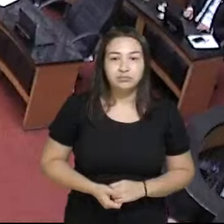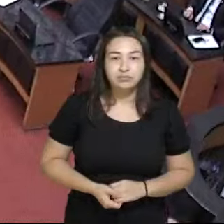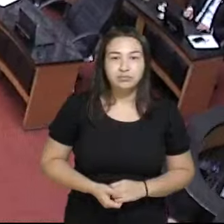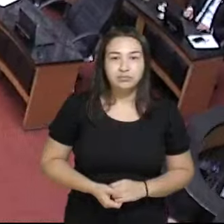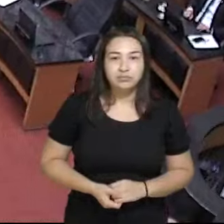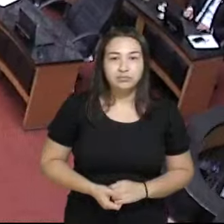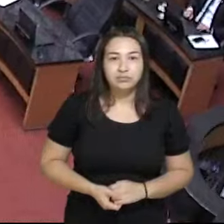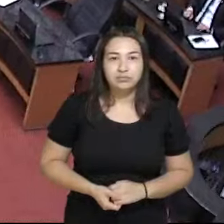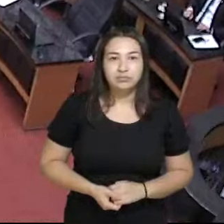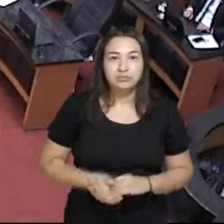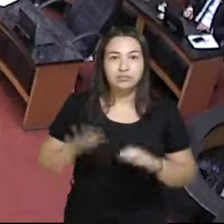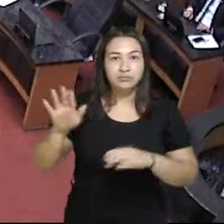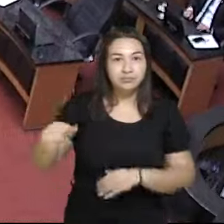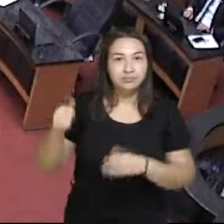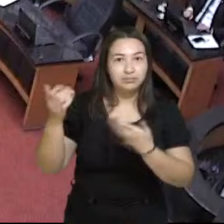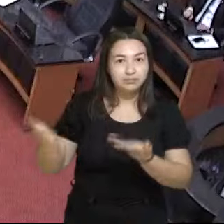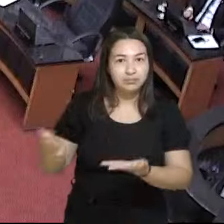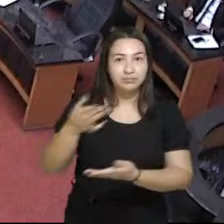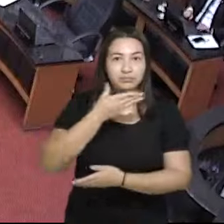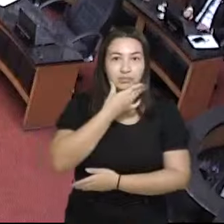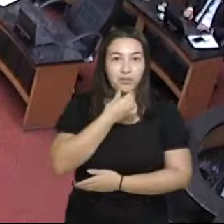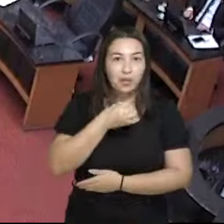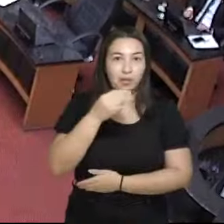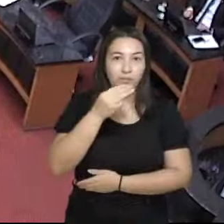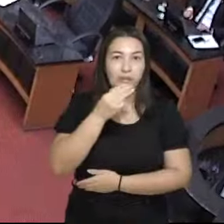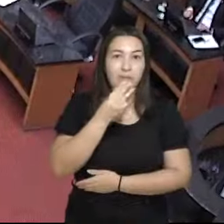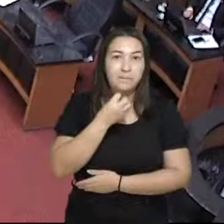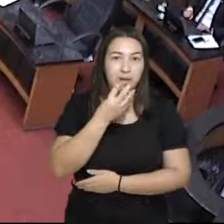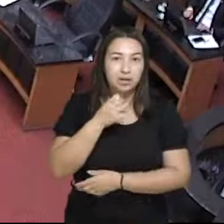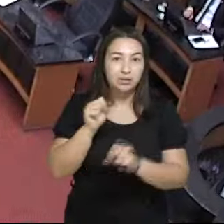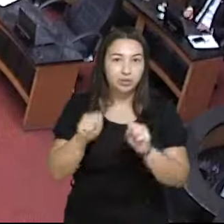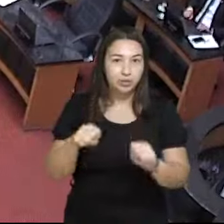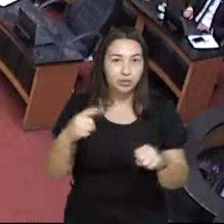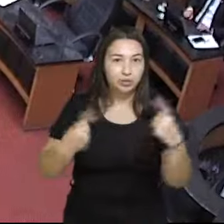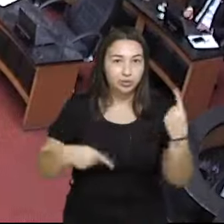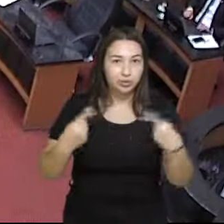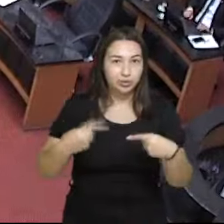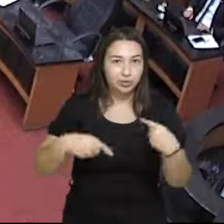Com a palavra o deputado Marquito, para discutir a matéria.